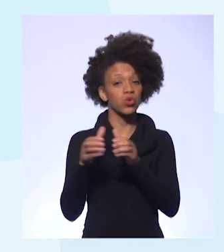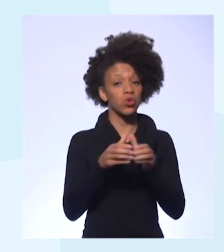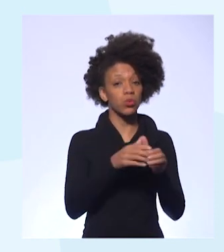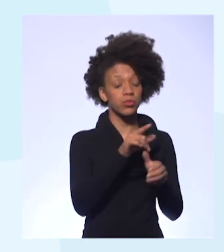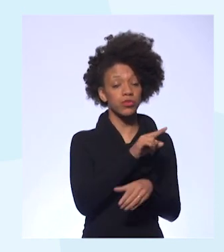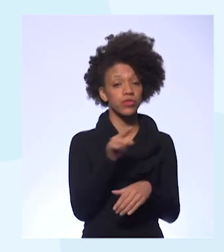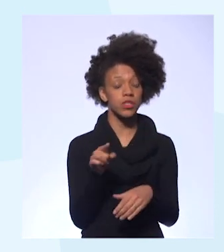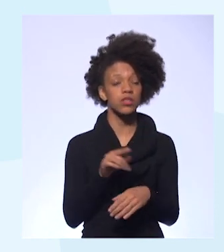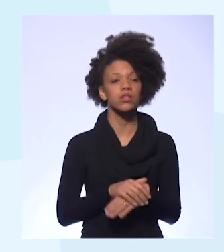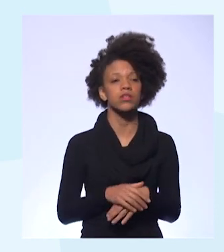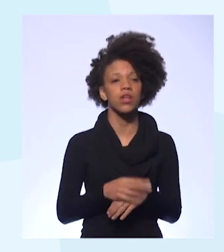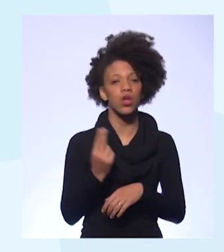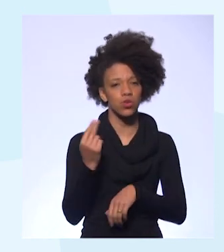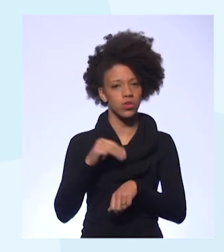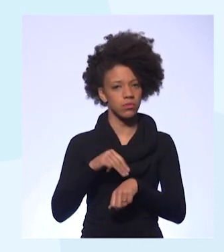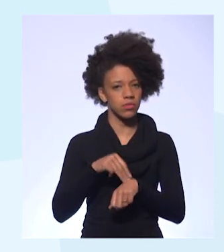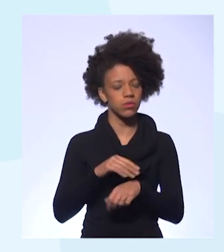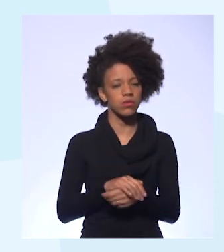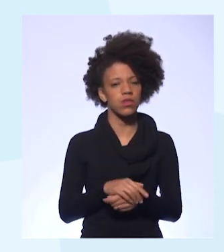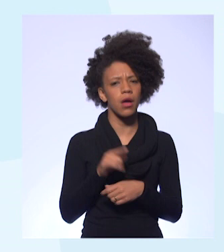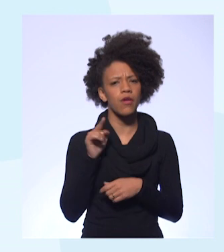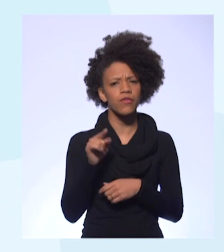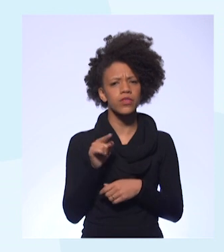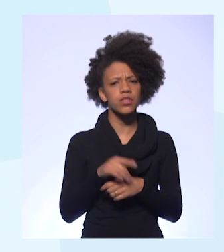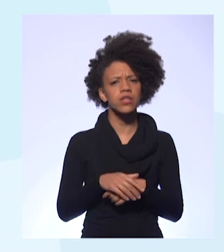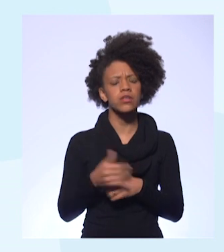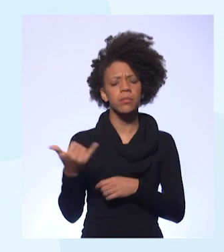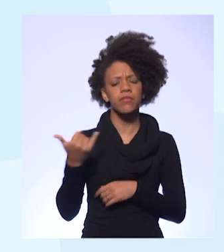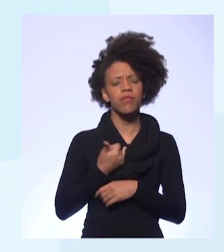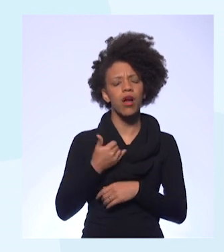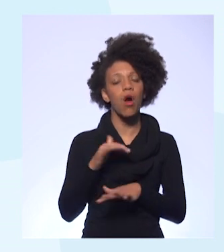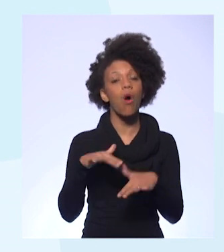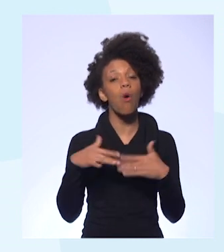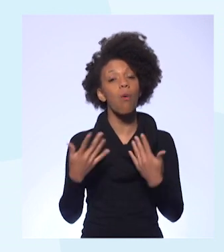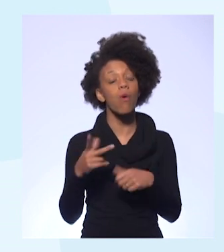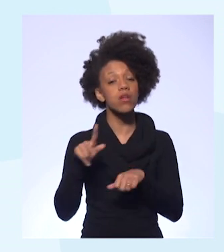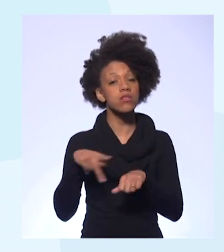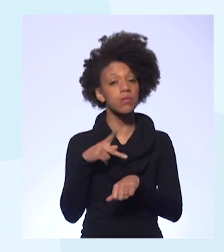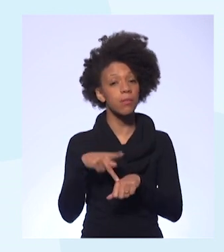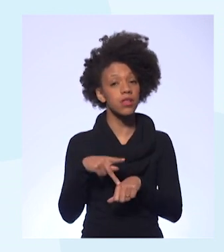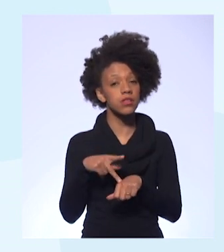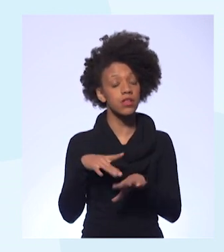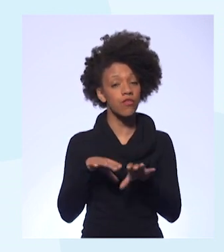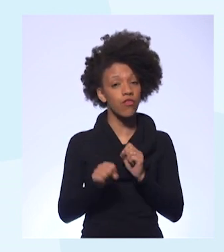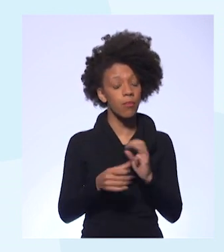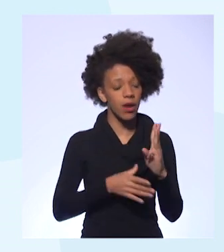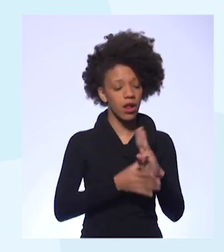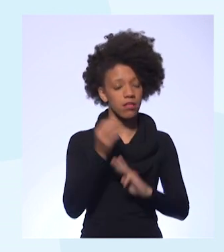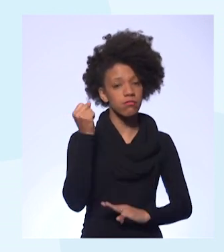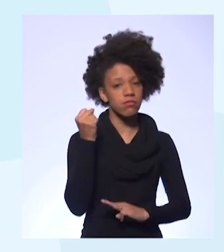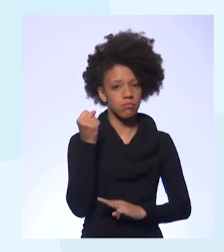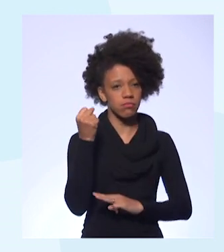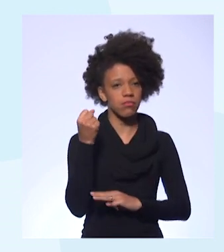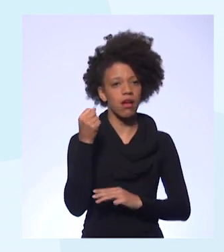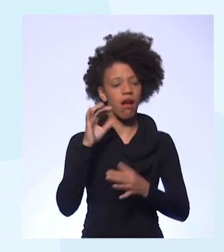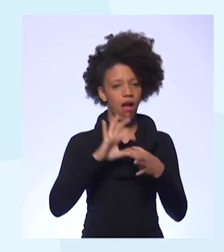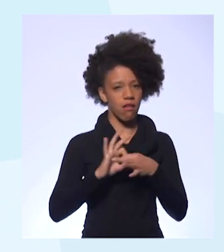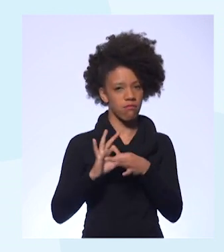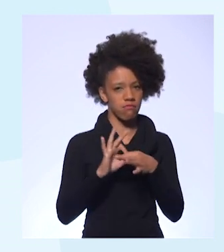de vocês vou deixar aqui dois minutos para que vocês me falem quais países formaram a Tríplice Aliança